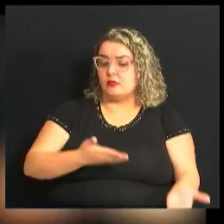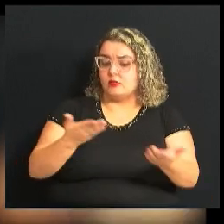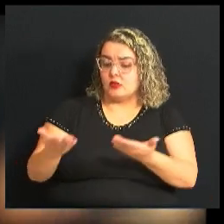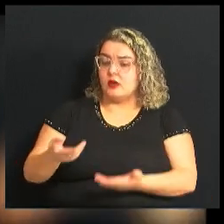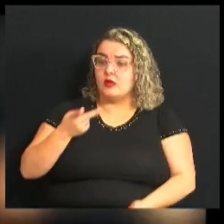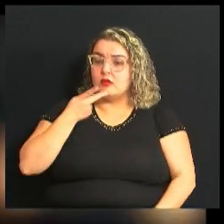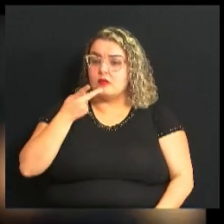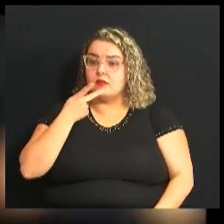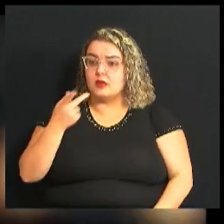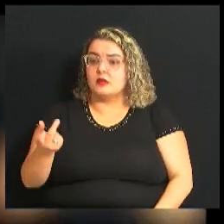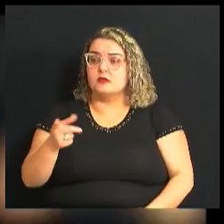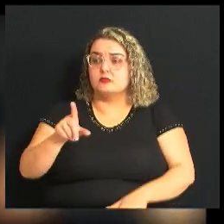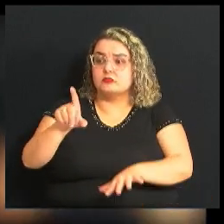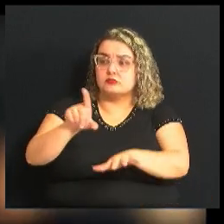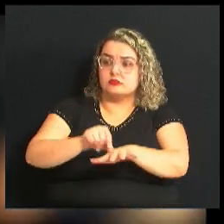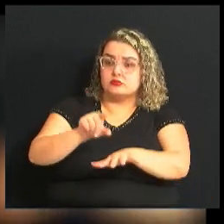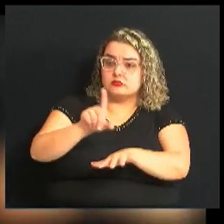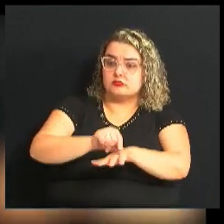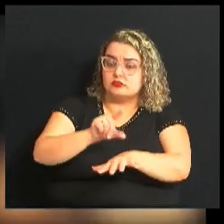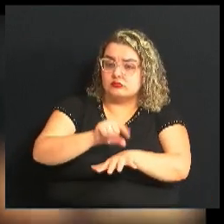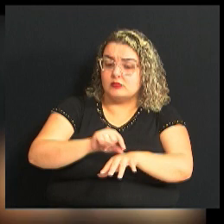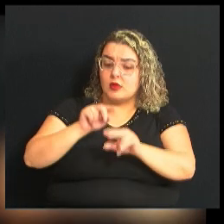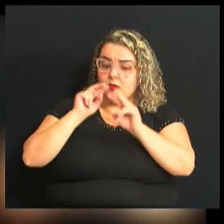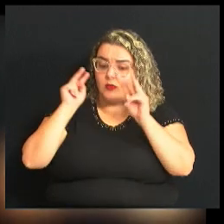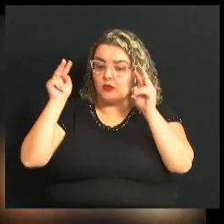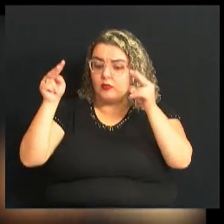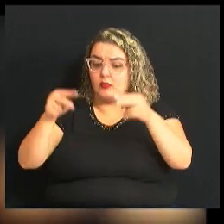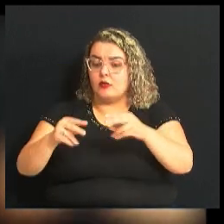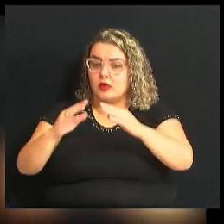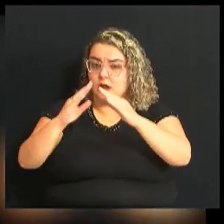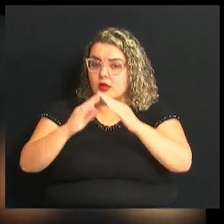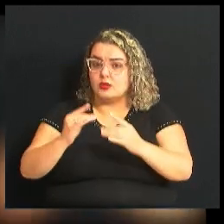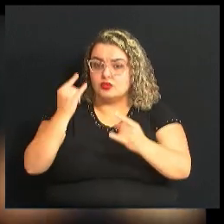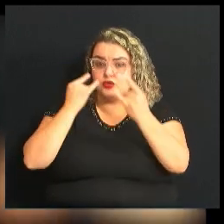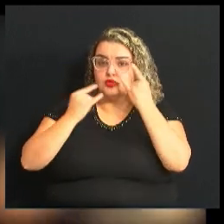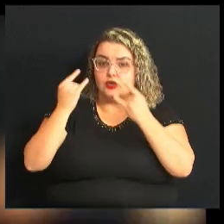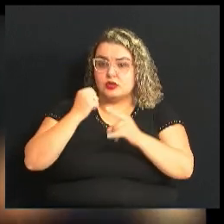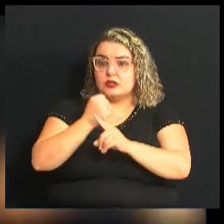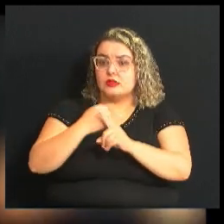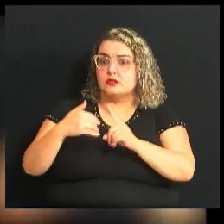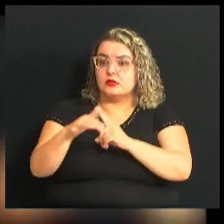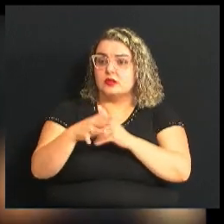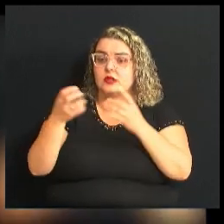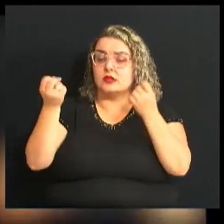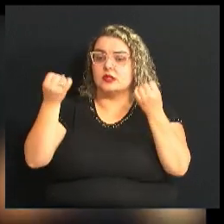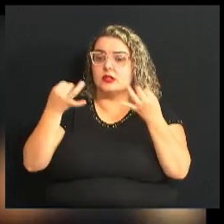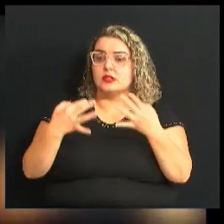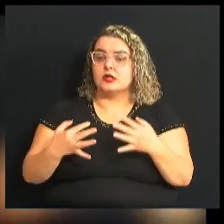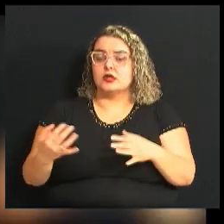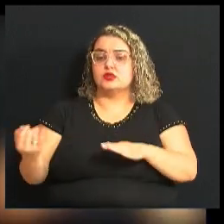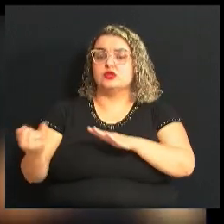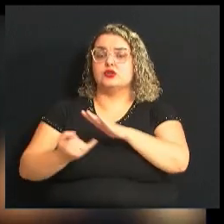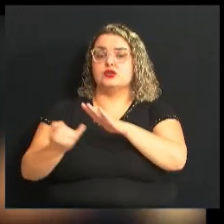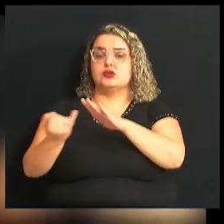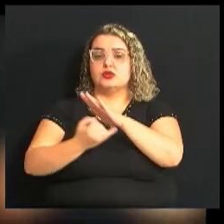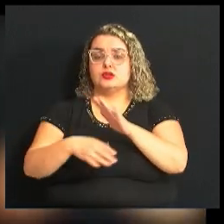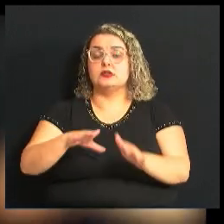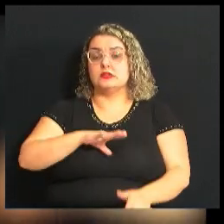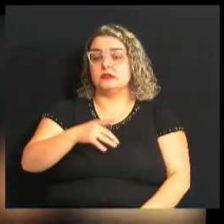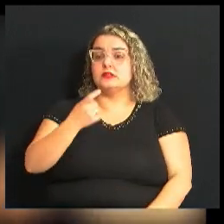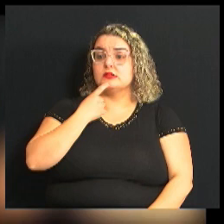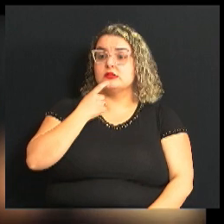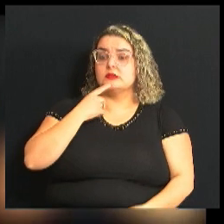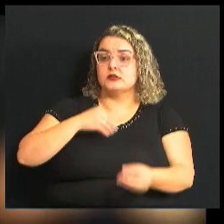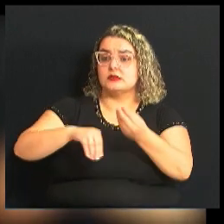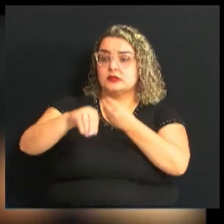as alternativas sob o olhar da habitação de interesse social e explicou as entidades do município envolvidas